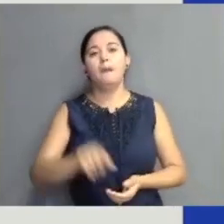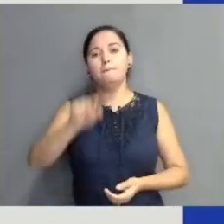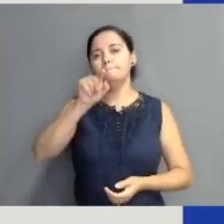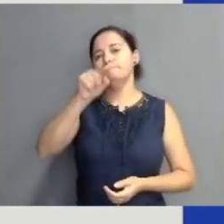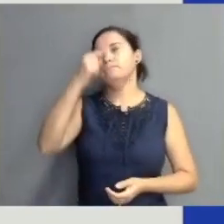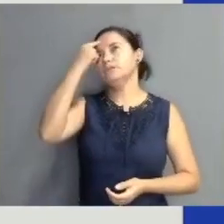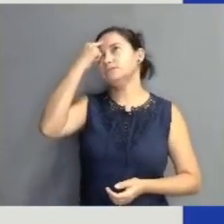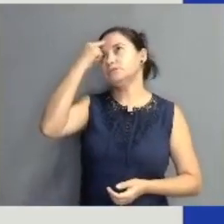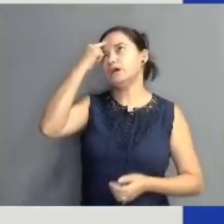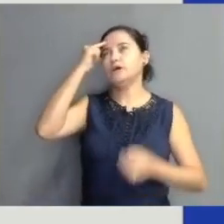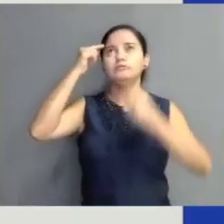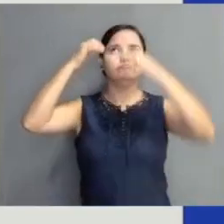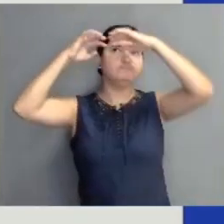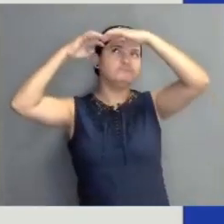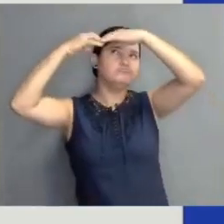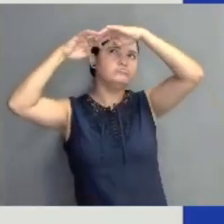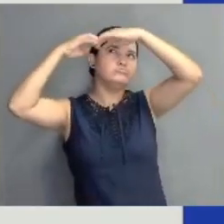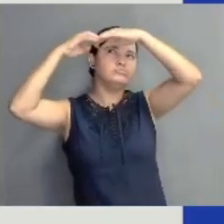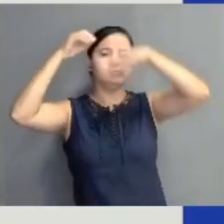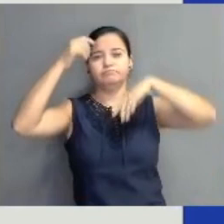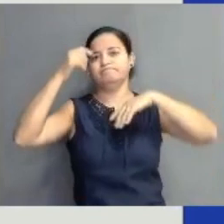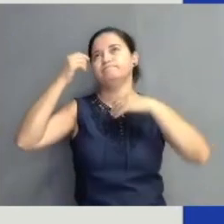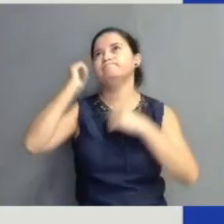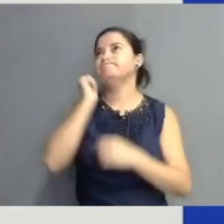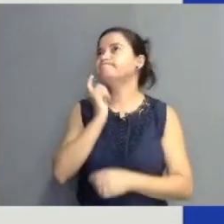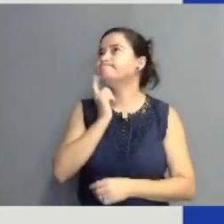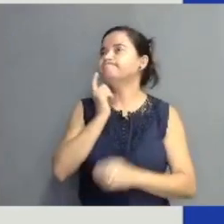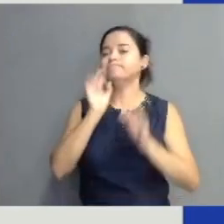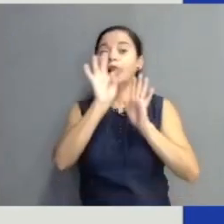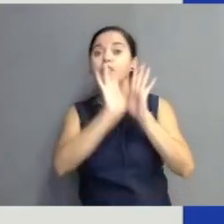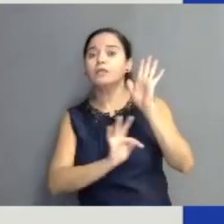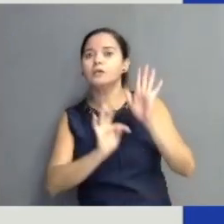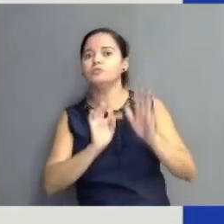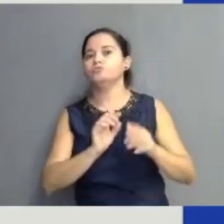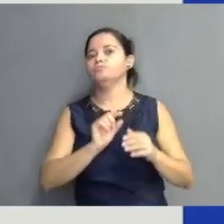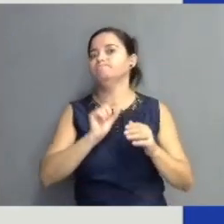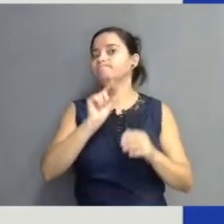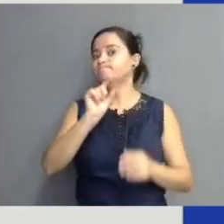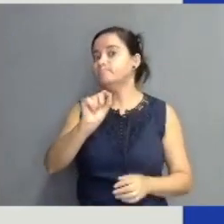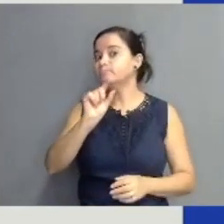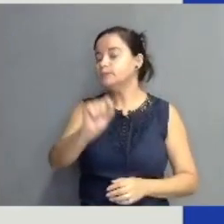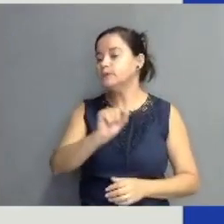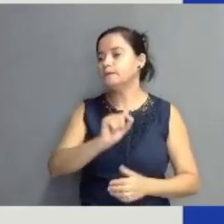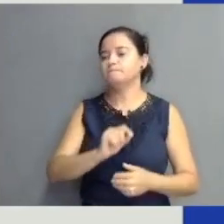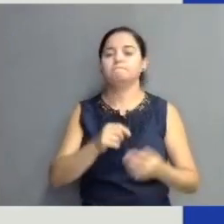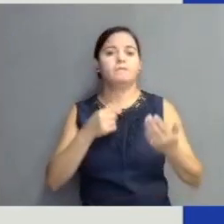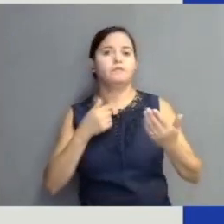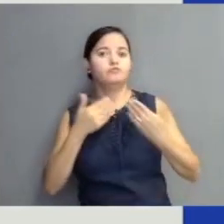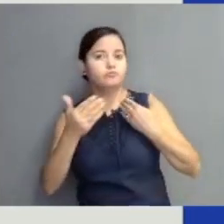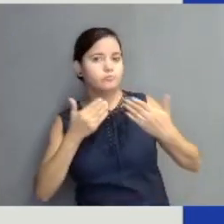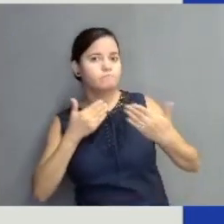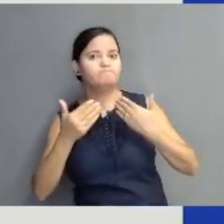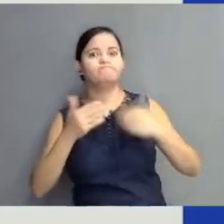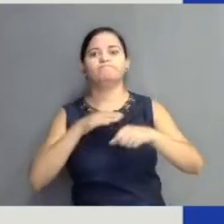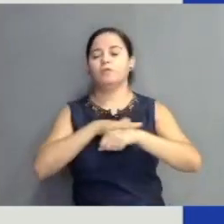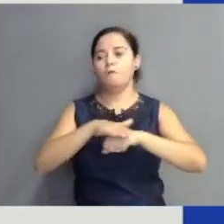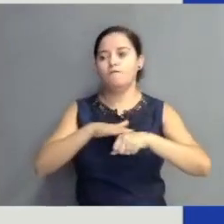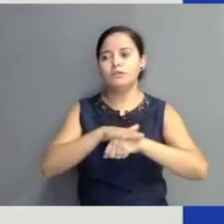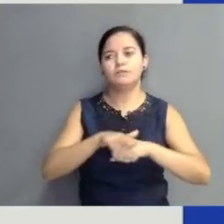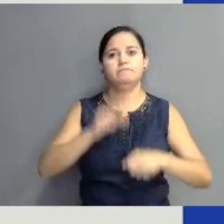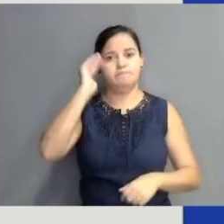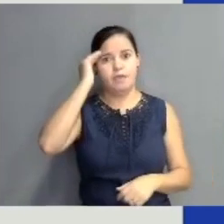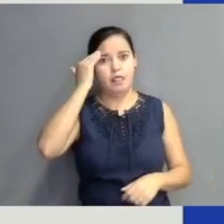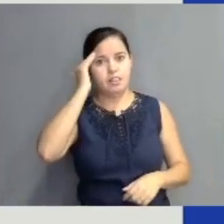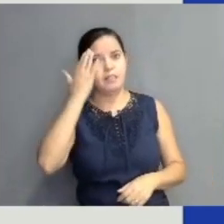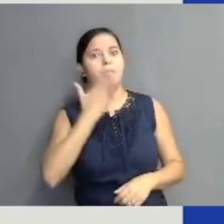refletindo sobre o texto. Eu trouxe aqui algumas questões para a gente refletir, para a gente conversar e compreender melhor